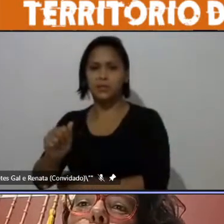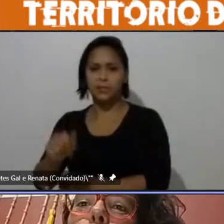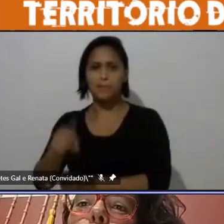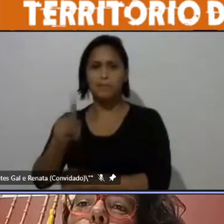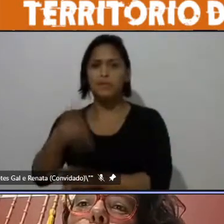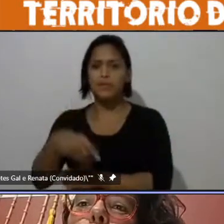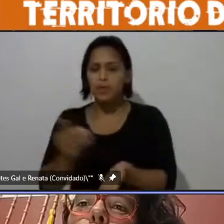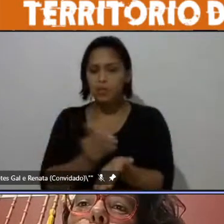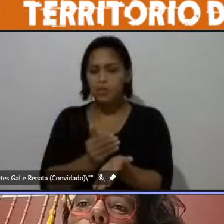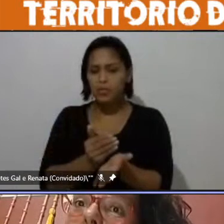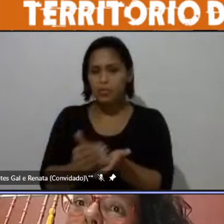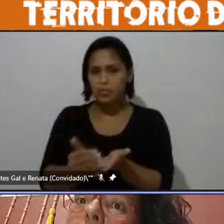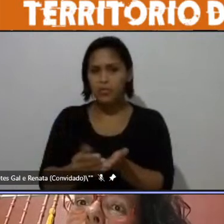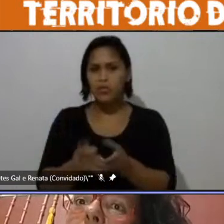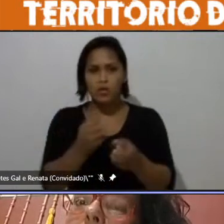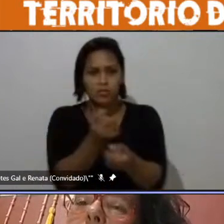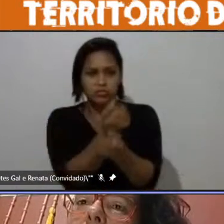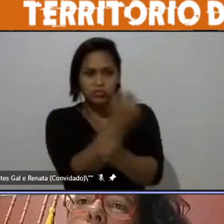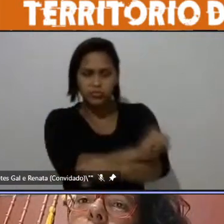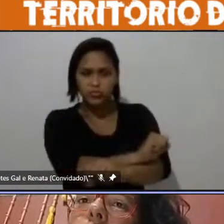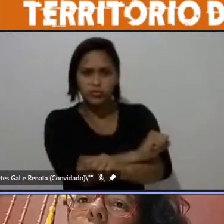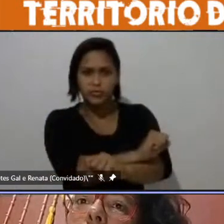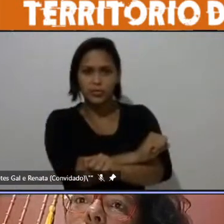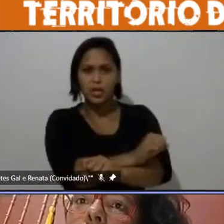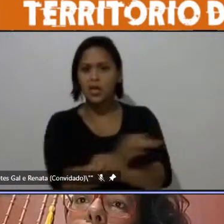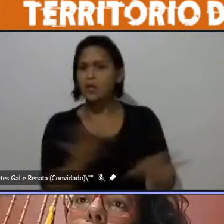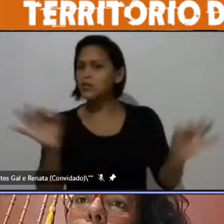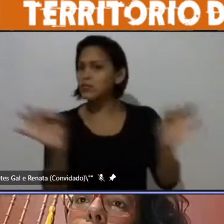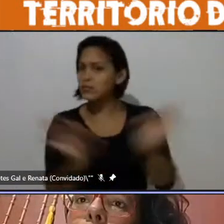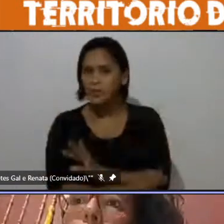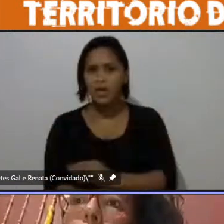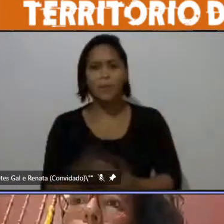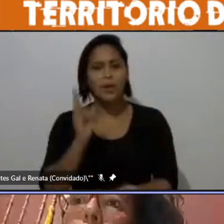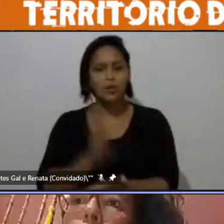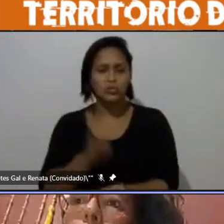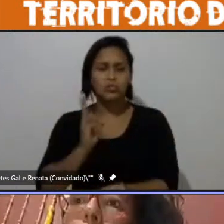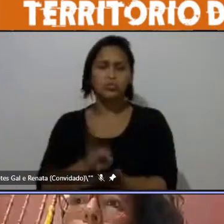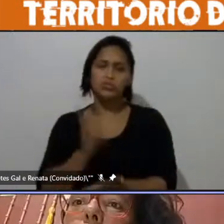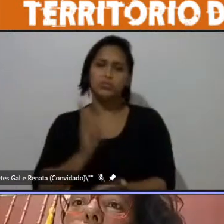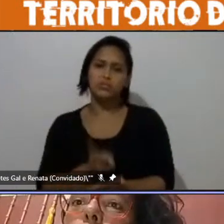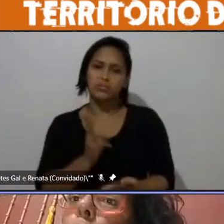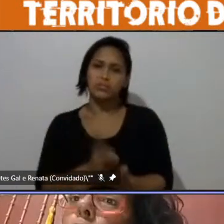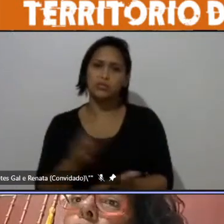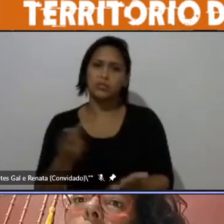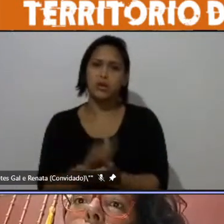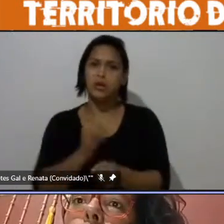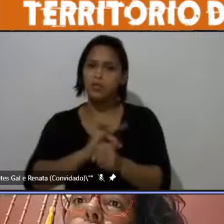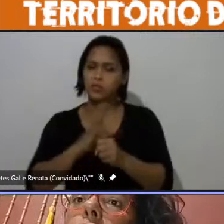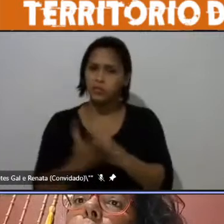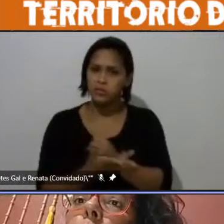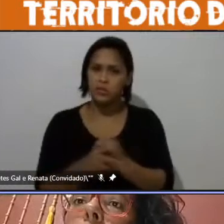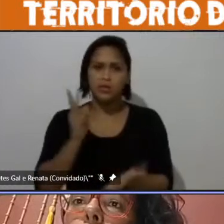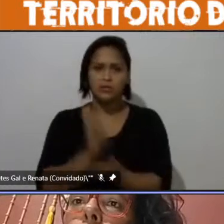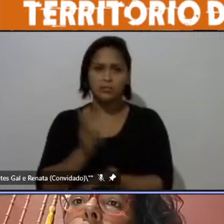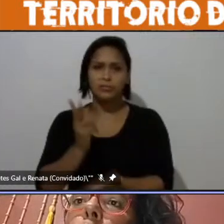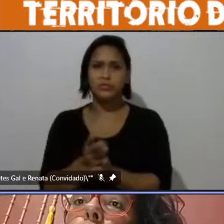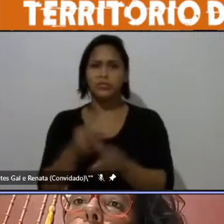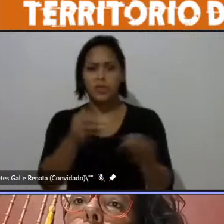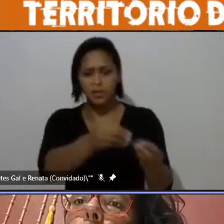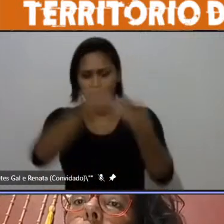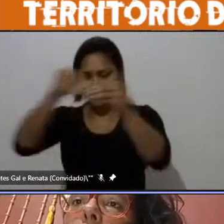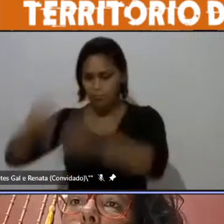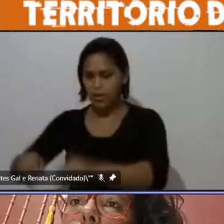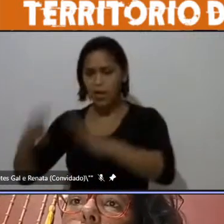que começou com a escravidão, ela não se encerra. Né? A gente segue, por exemplo, na pandemia, um processo de despejos